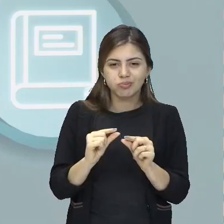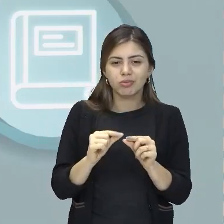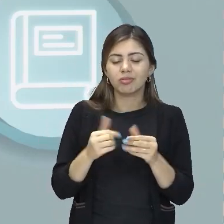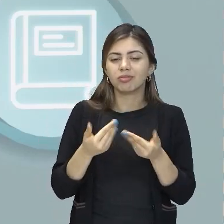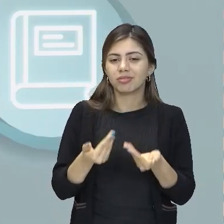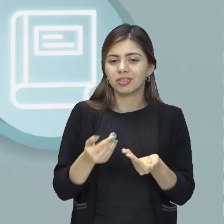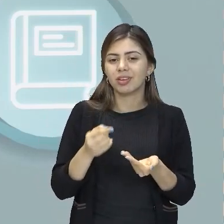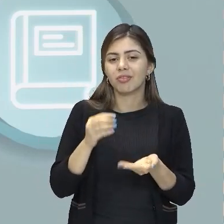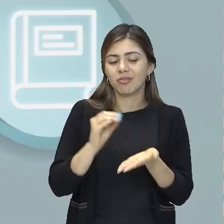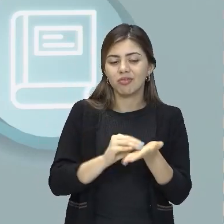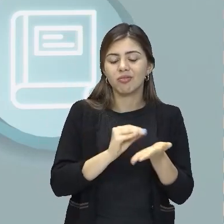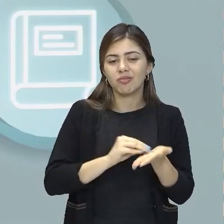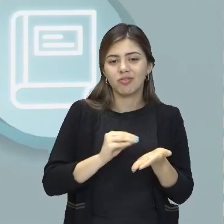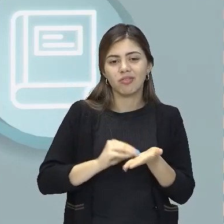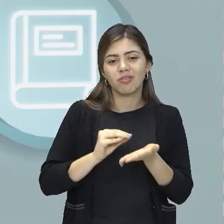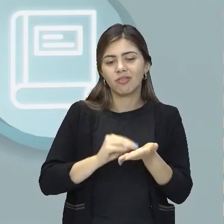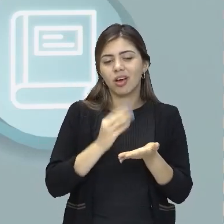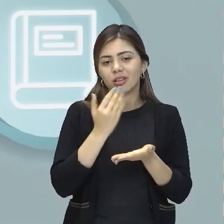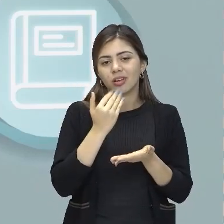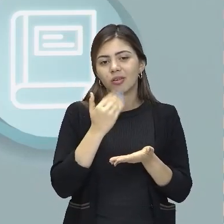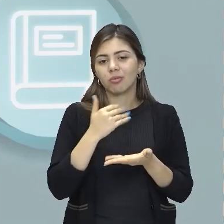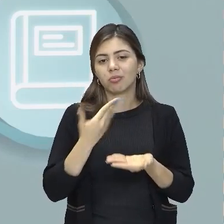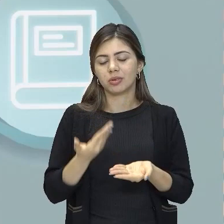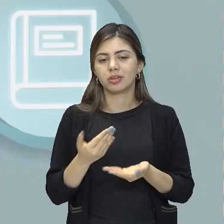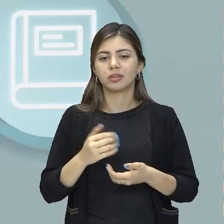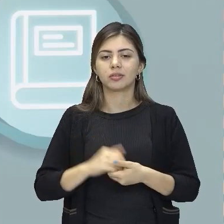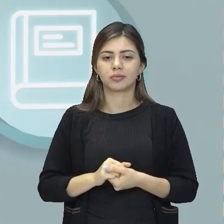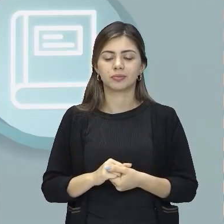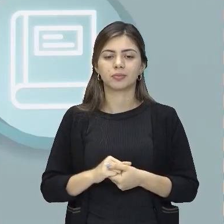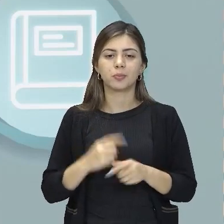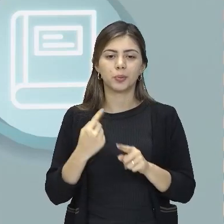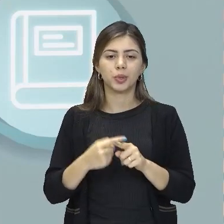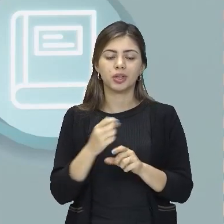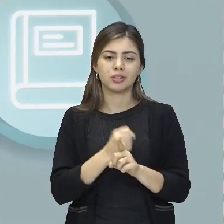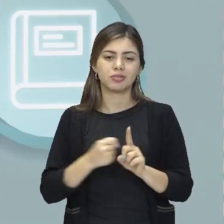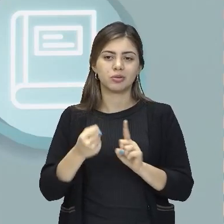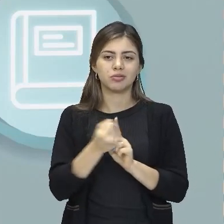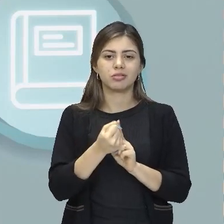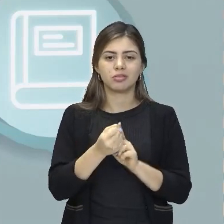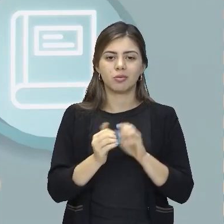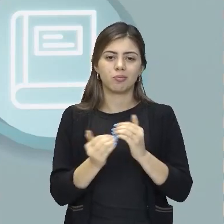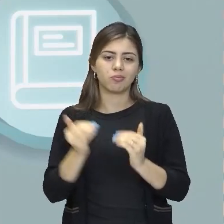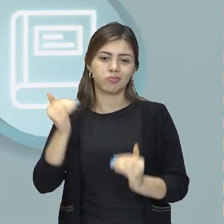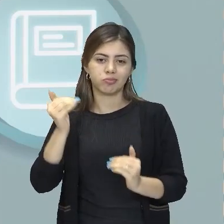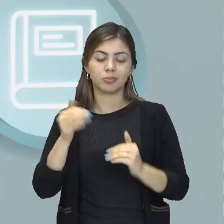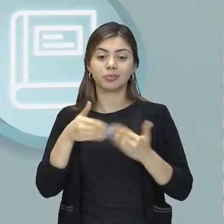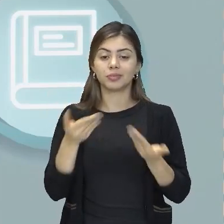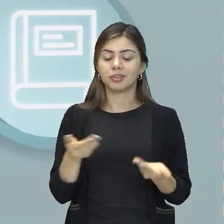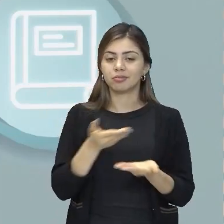anemia, consequência da desnutrição, da desigualdade social. Certo, gente? Eu